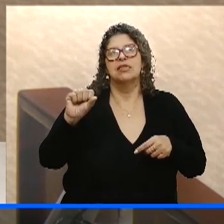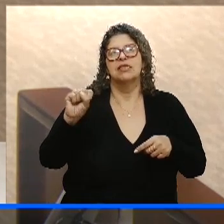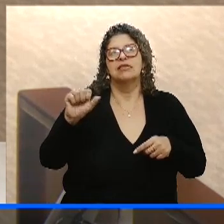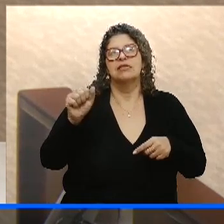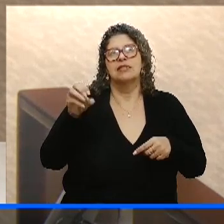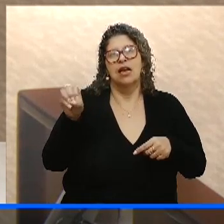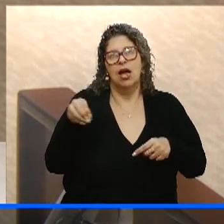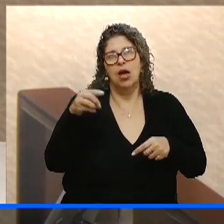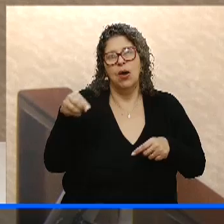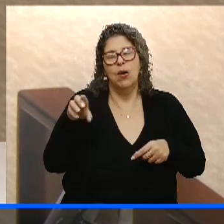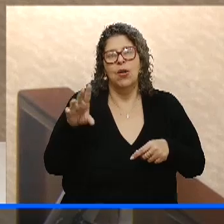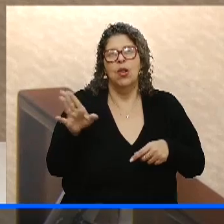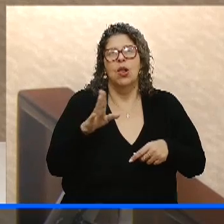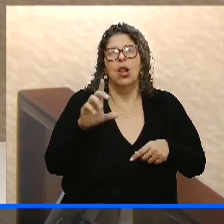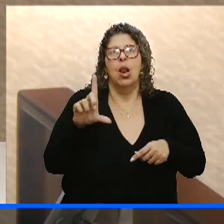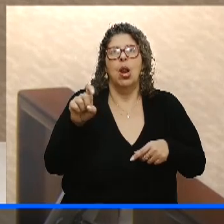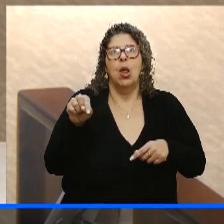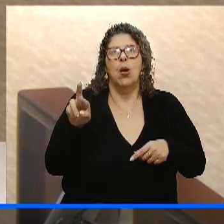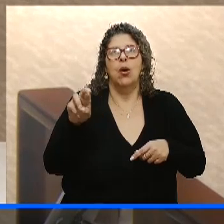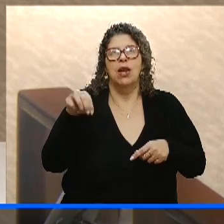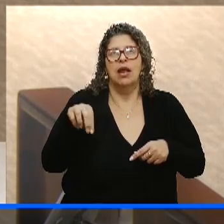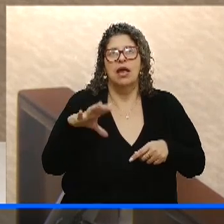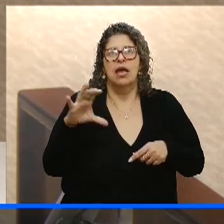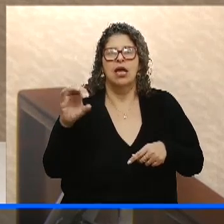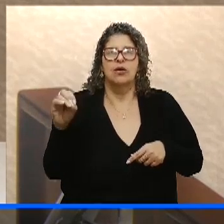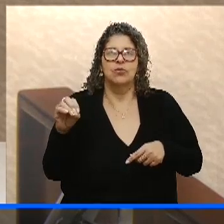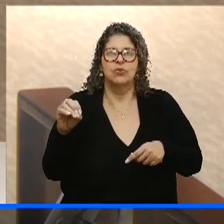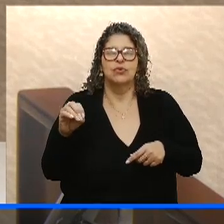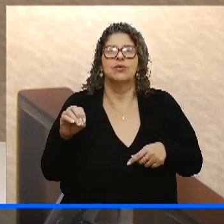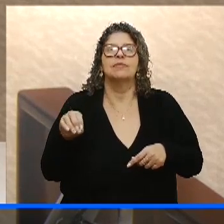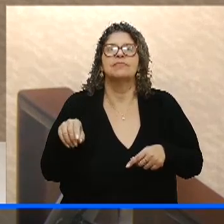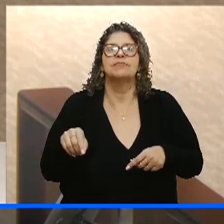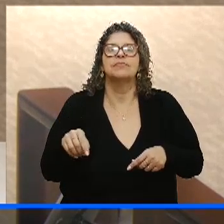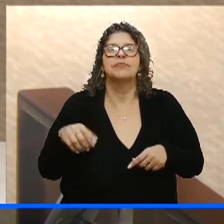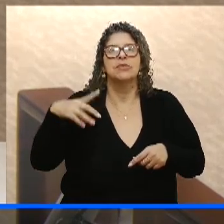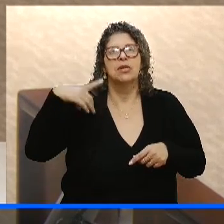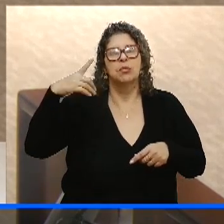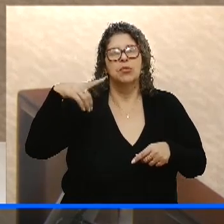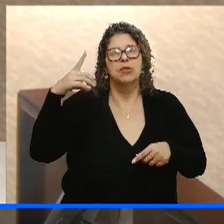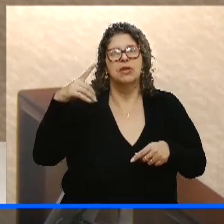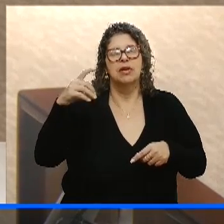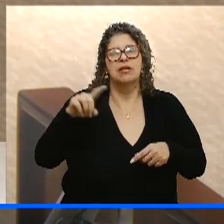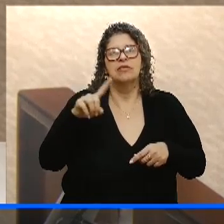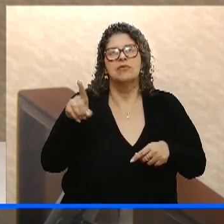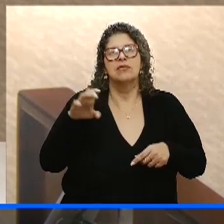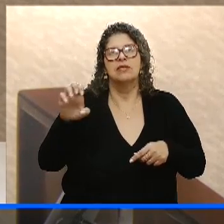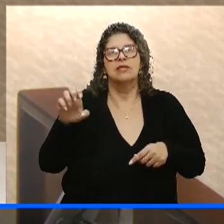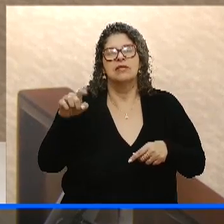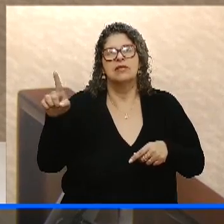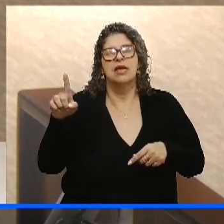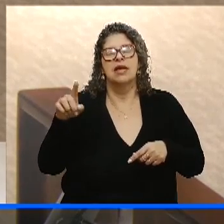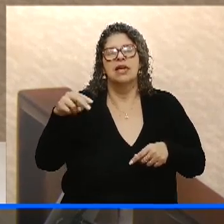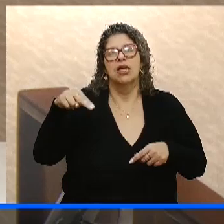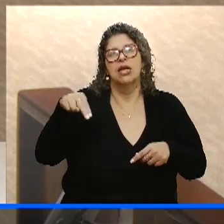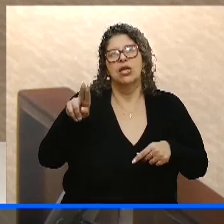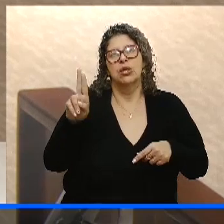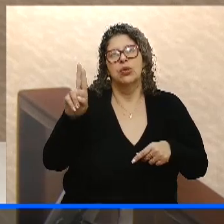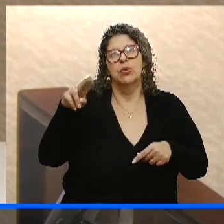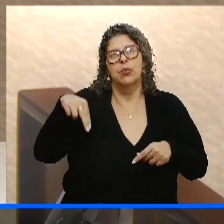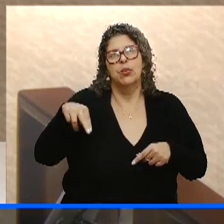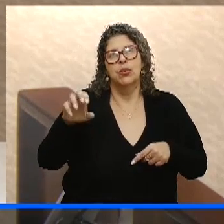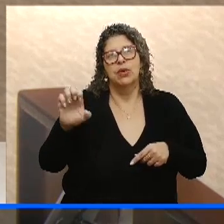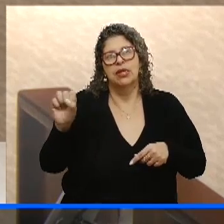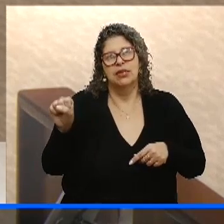sul do prefeito rudnei harper deputados é nunes ea nossa por um suzuki está em festa